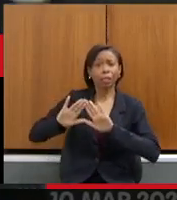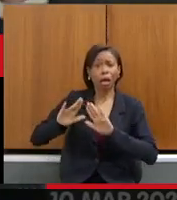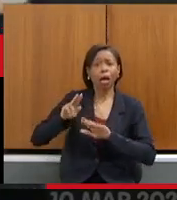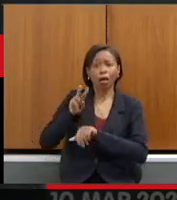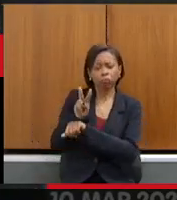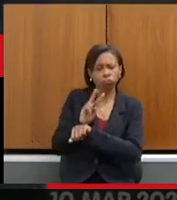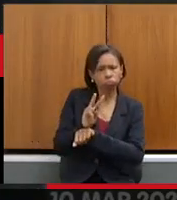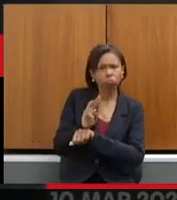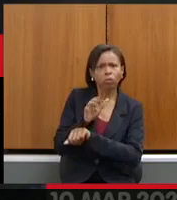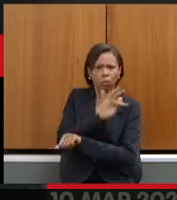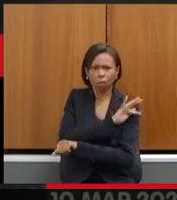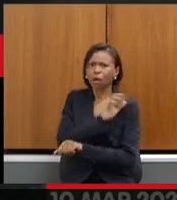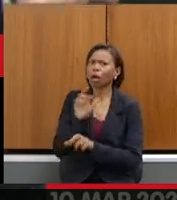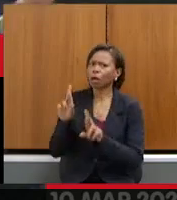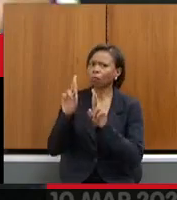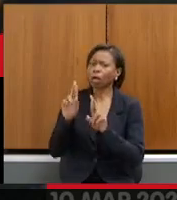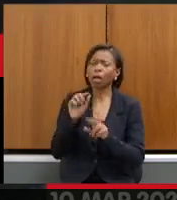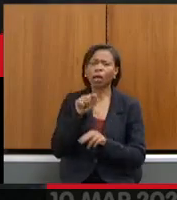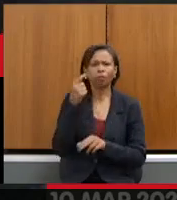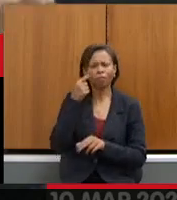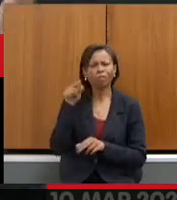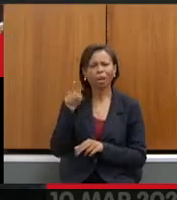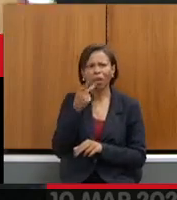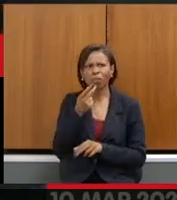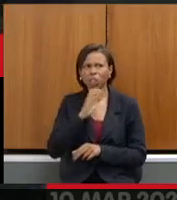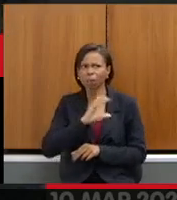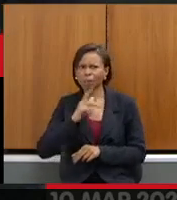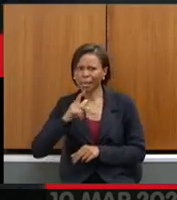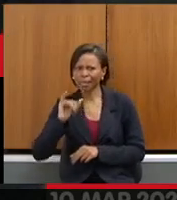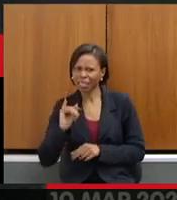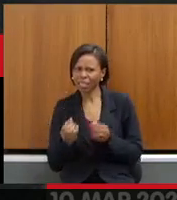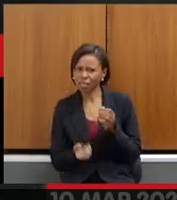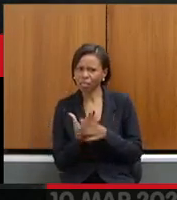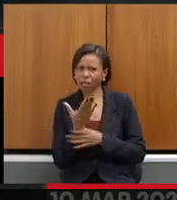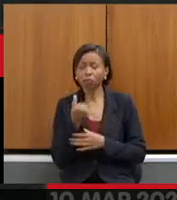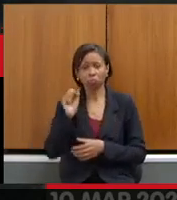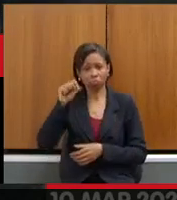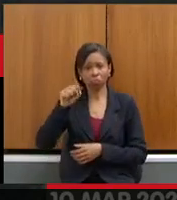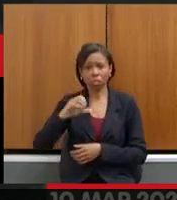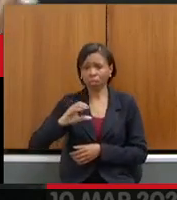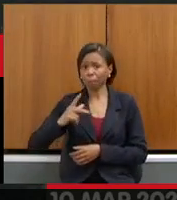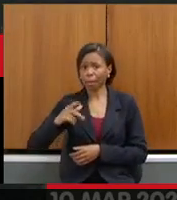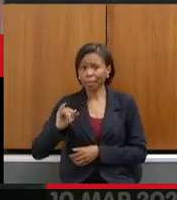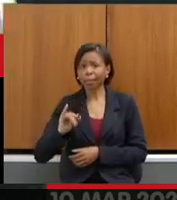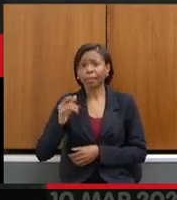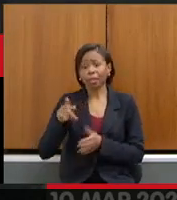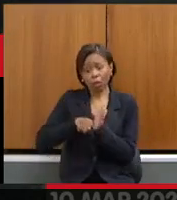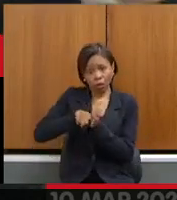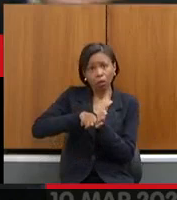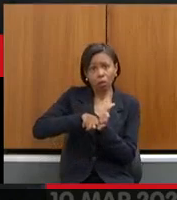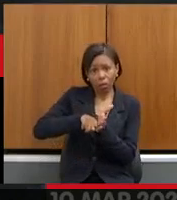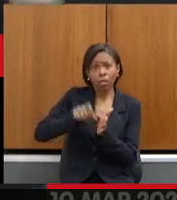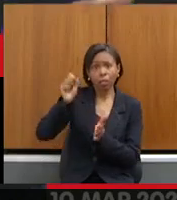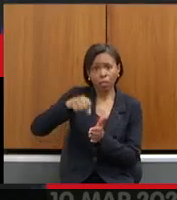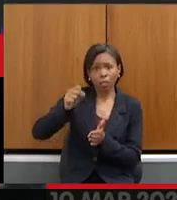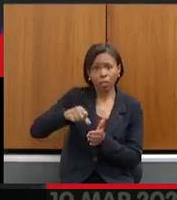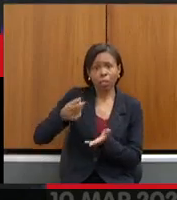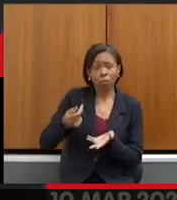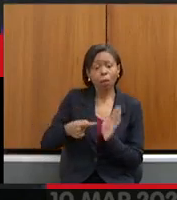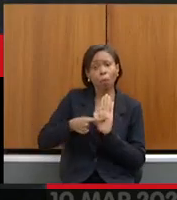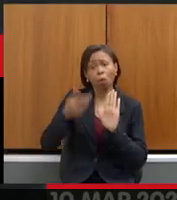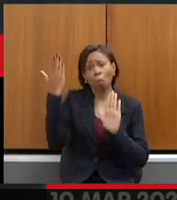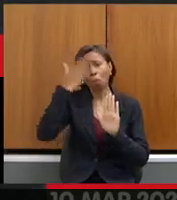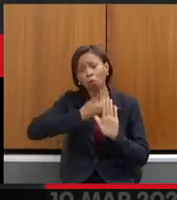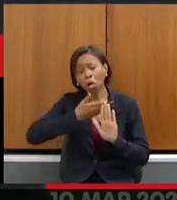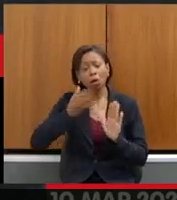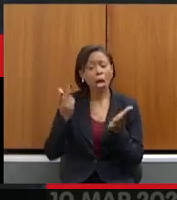quando eu vi o Nobre Deputado falando sobre a questão de fazer até uma CPI faz você pedir eu acho que tu é tudo que tem que investigar tem que ser investigado que vai mostrar aqui não tem nada de